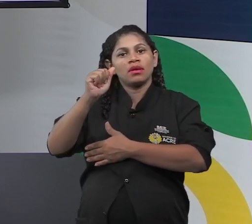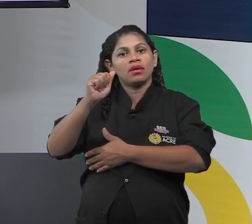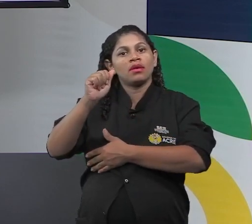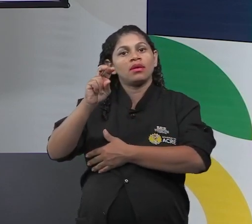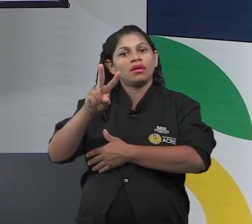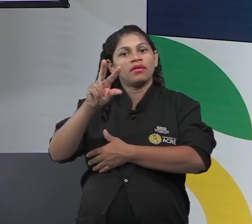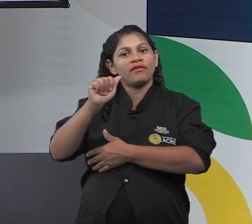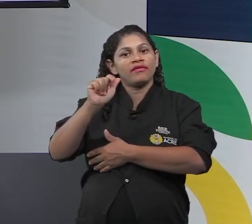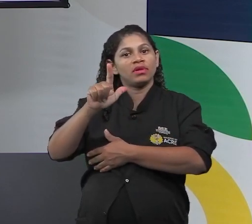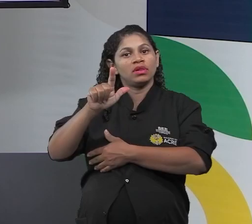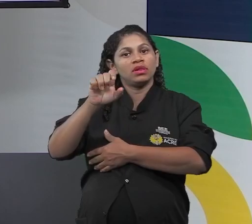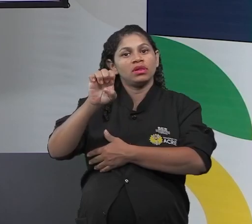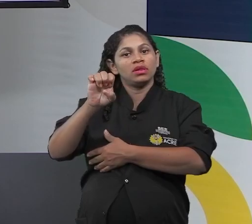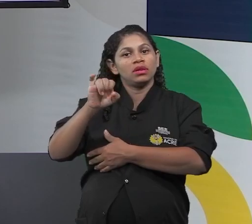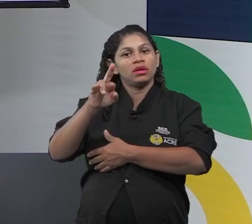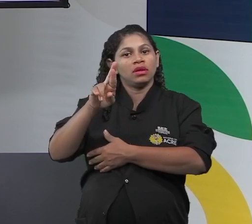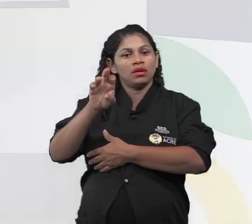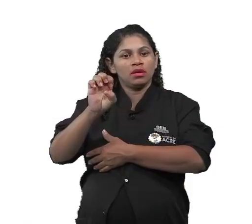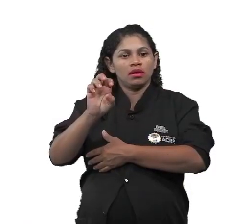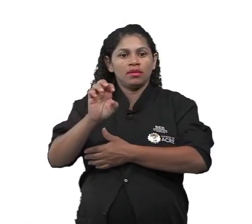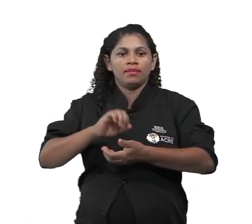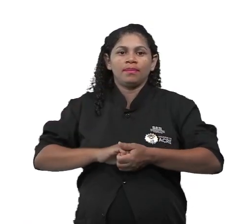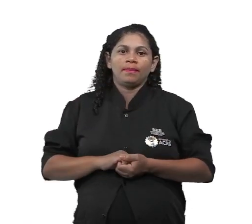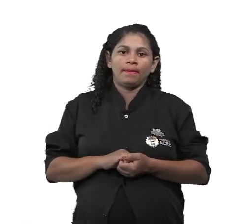nós fizemos.